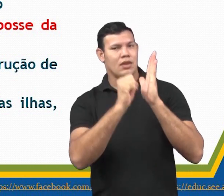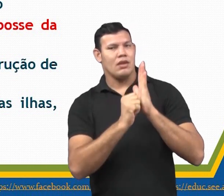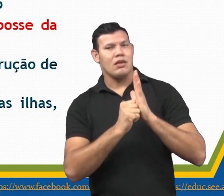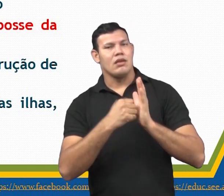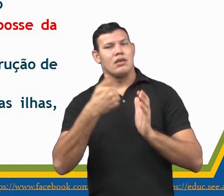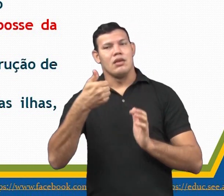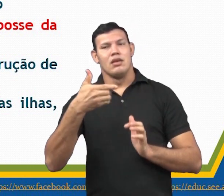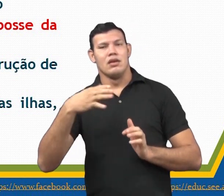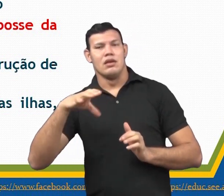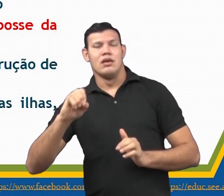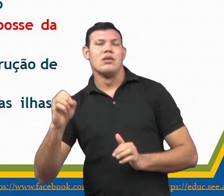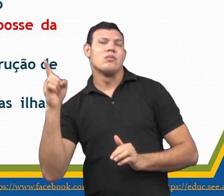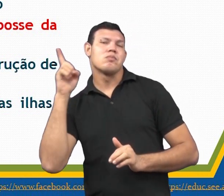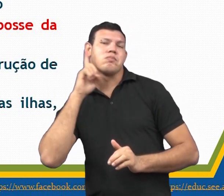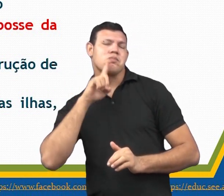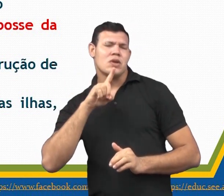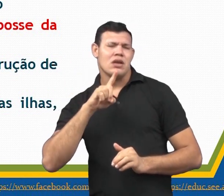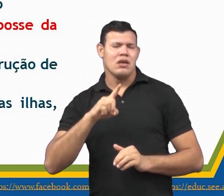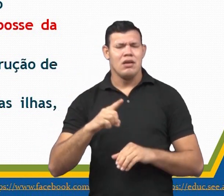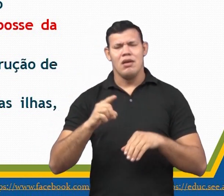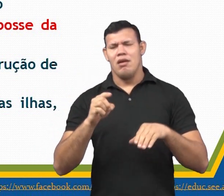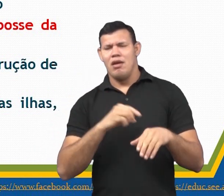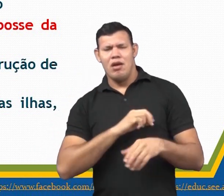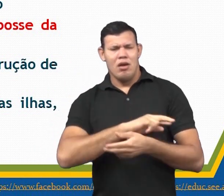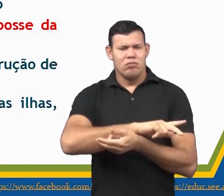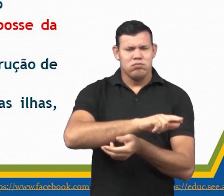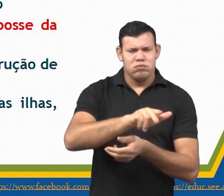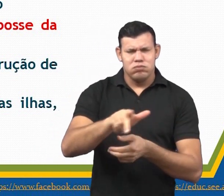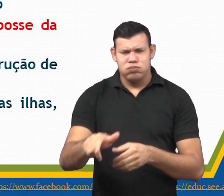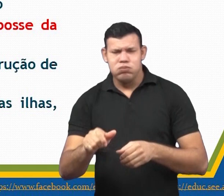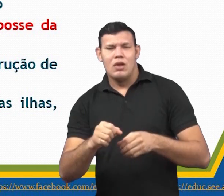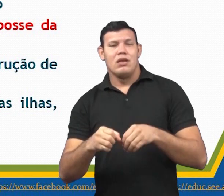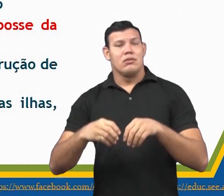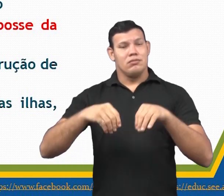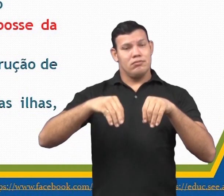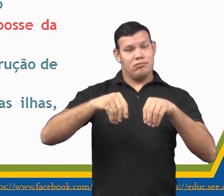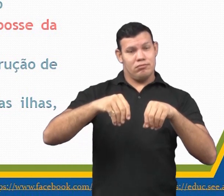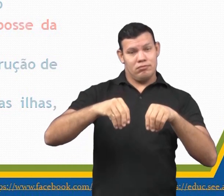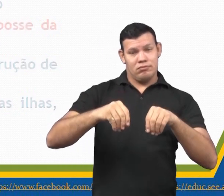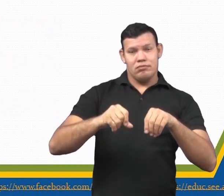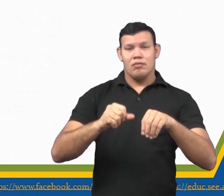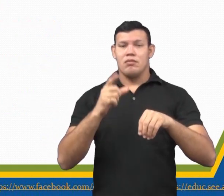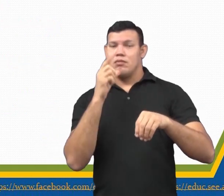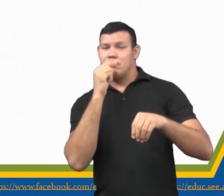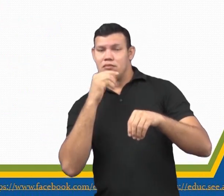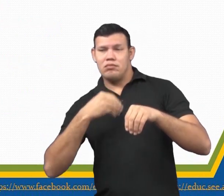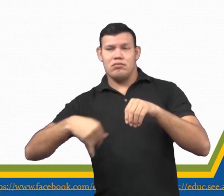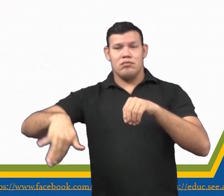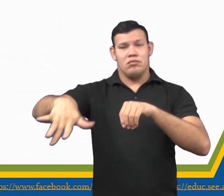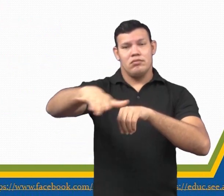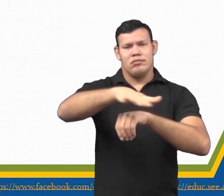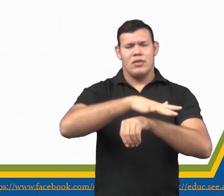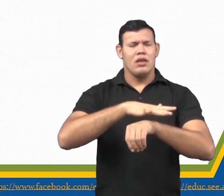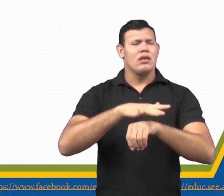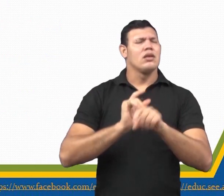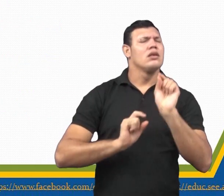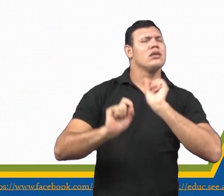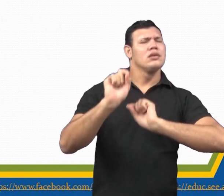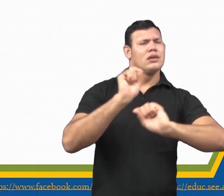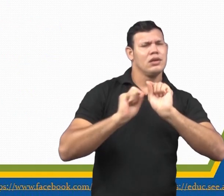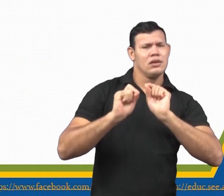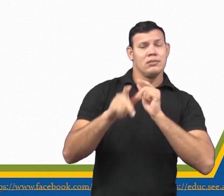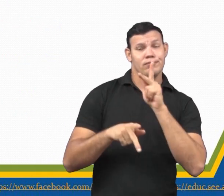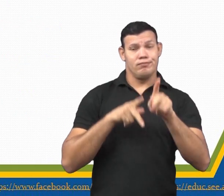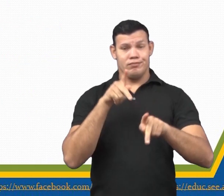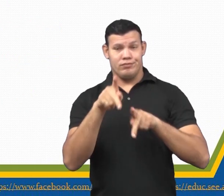de várias ilhas, instalando bases militares. Quanto ao povoamento, é importante destacar